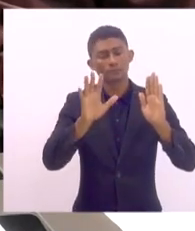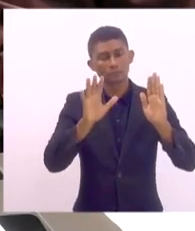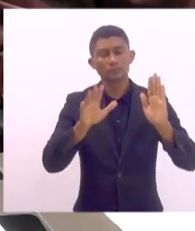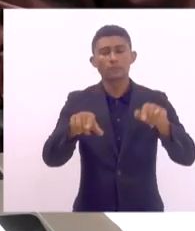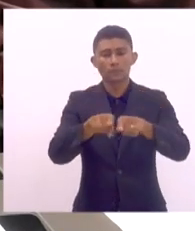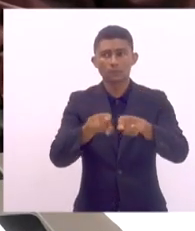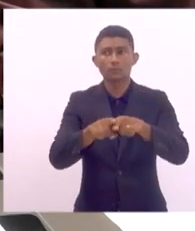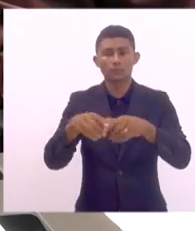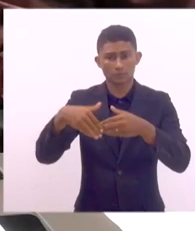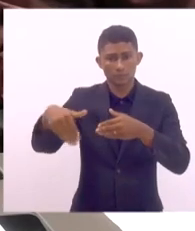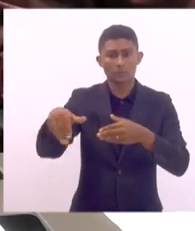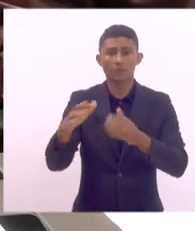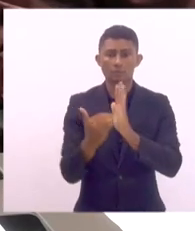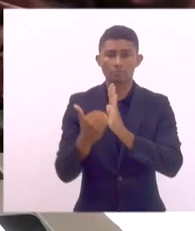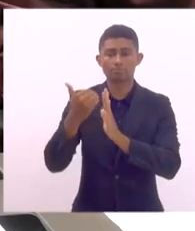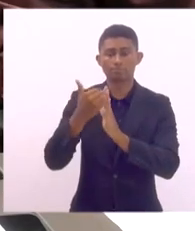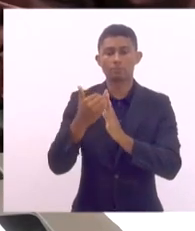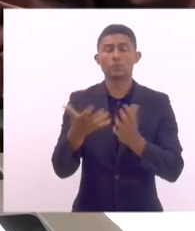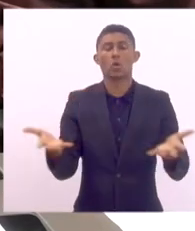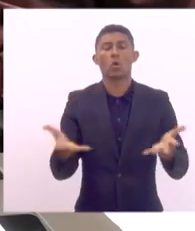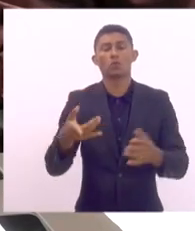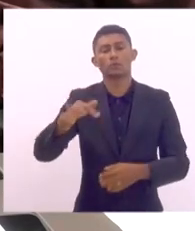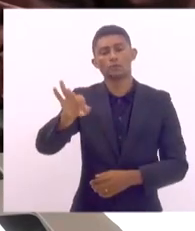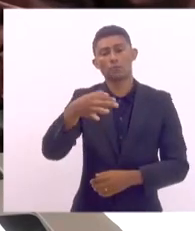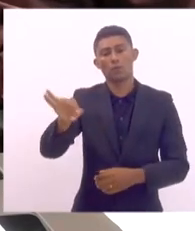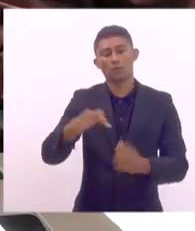entrar. E que a folha hoje era